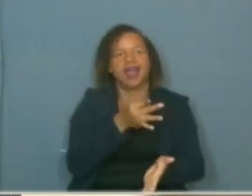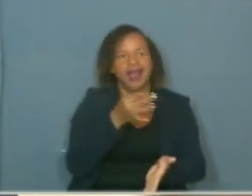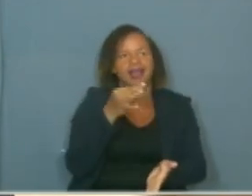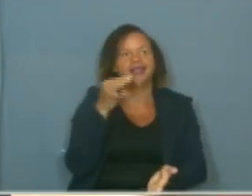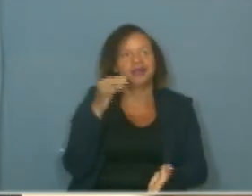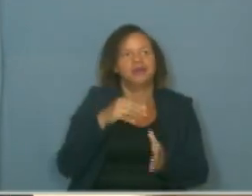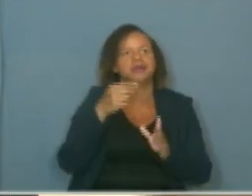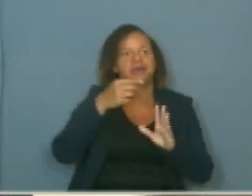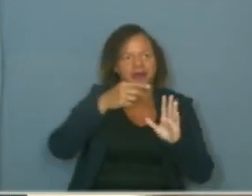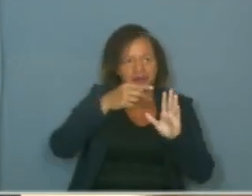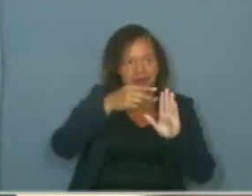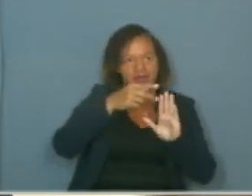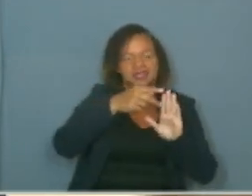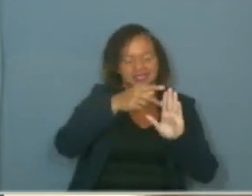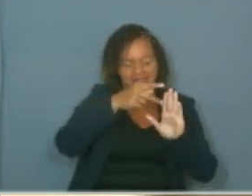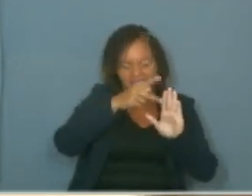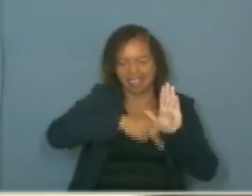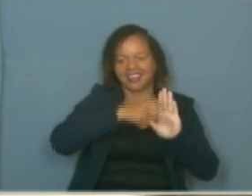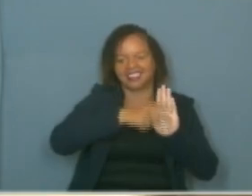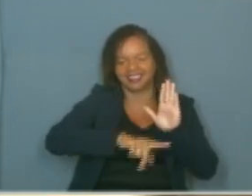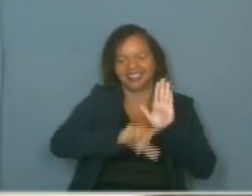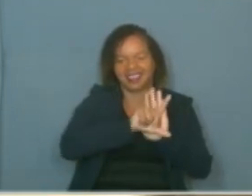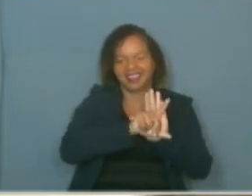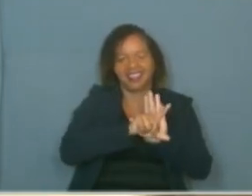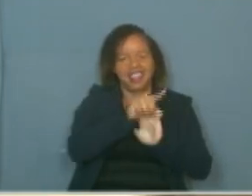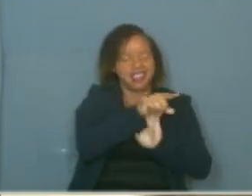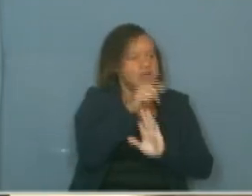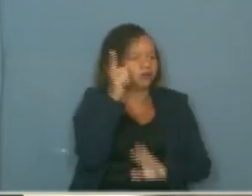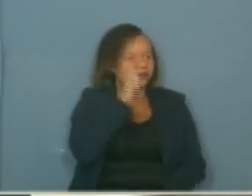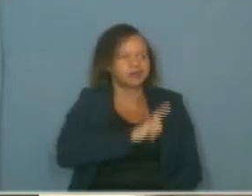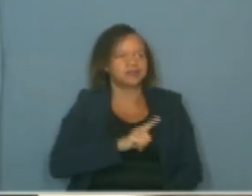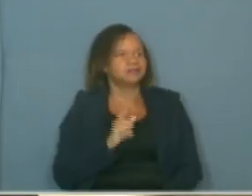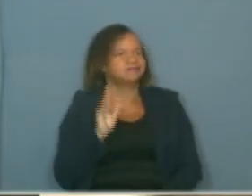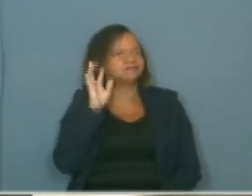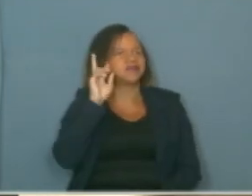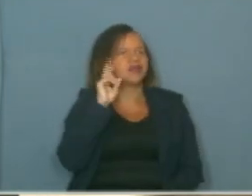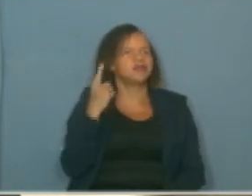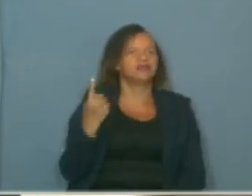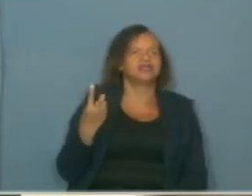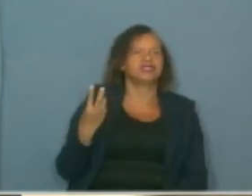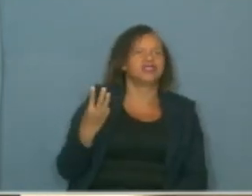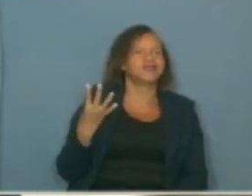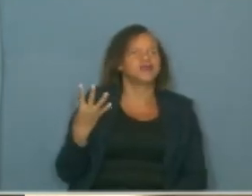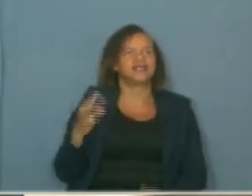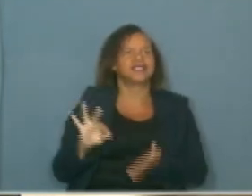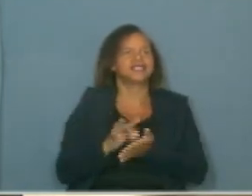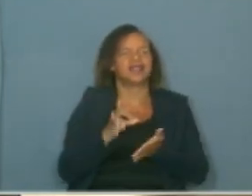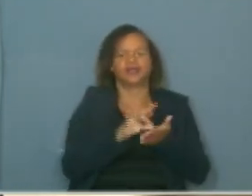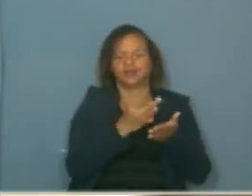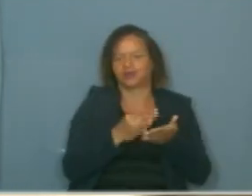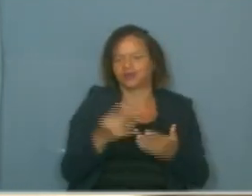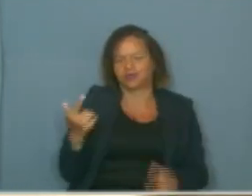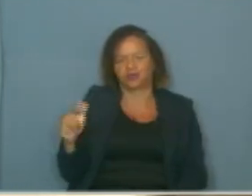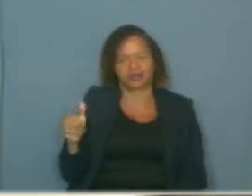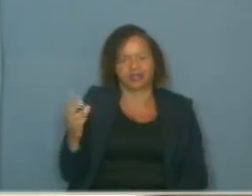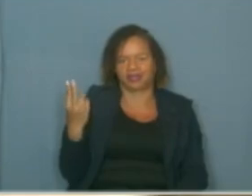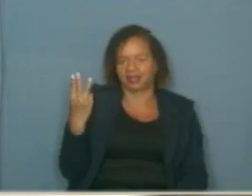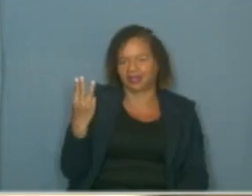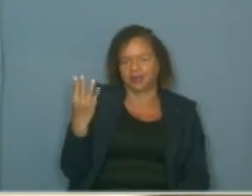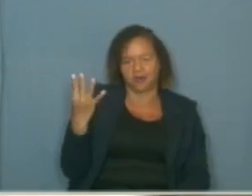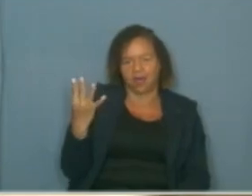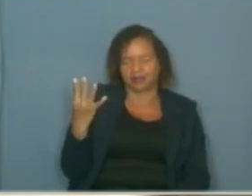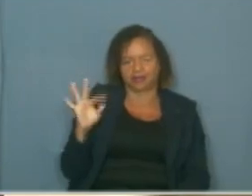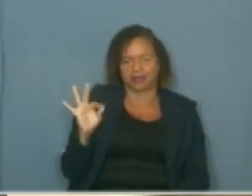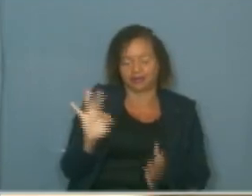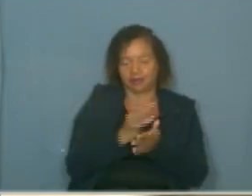autoras de um projeto de lei. E Paulo não conseguiu lembrar de nenhum que tivesse 3 ou 4 assinaturas. A gente não tem 3 ou 4 assinaturas.